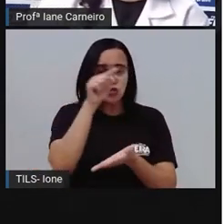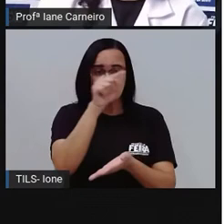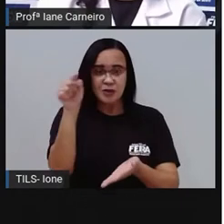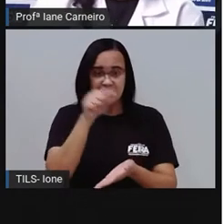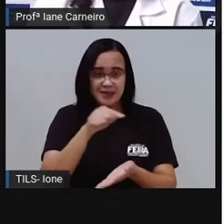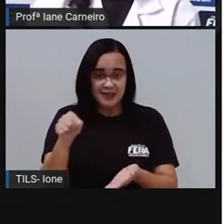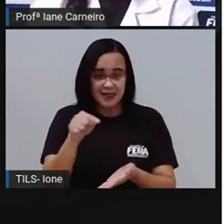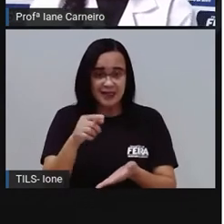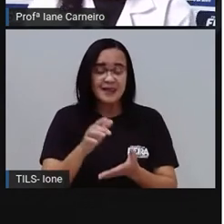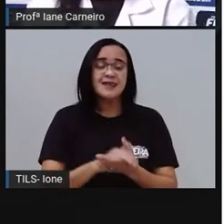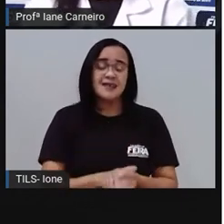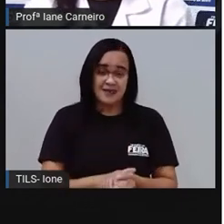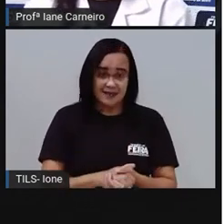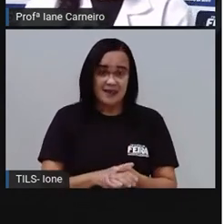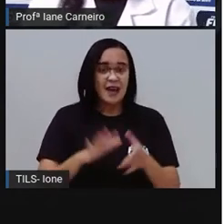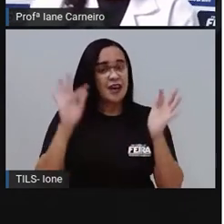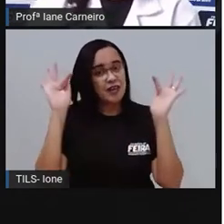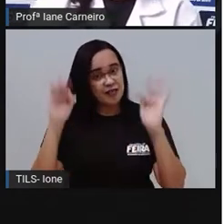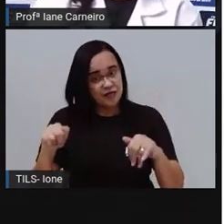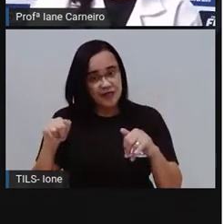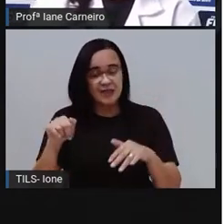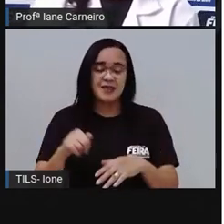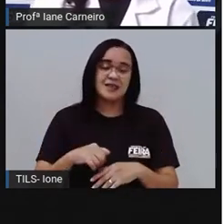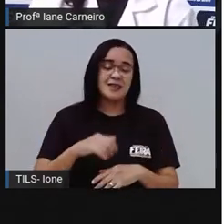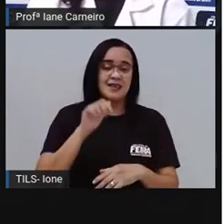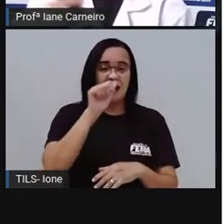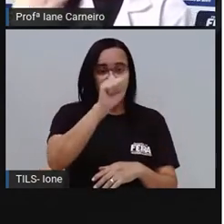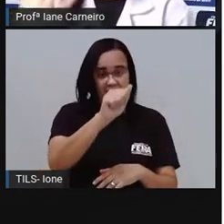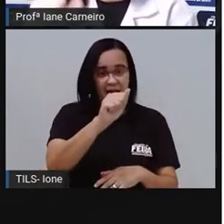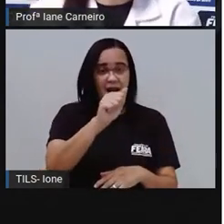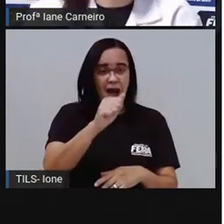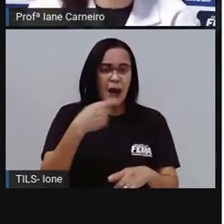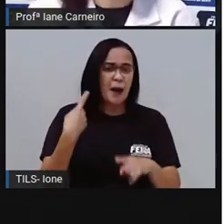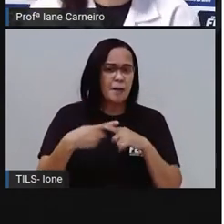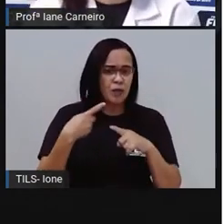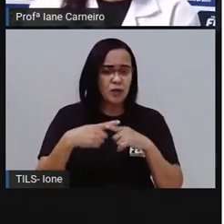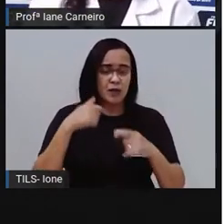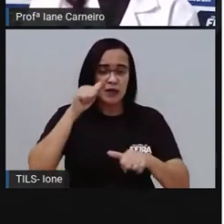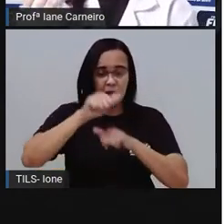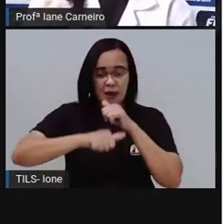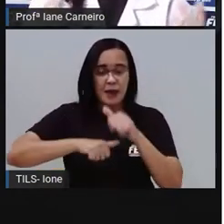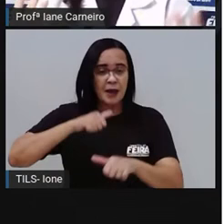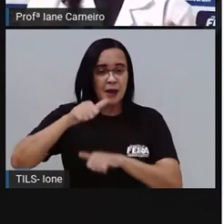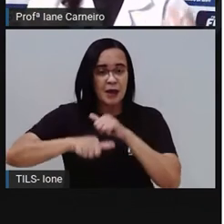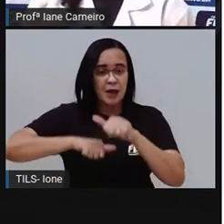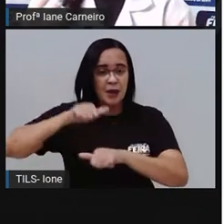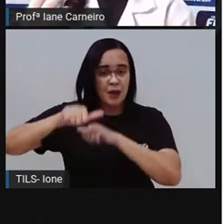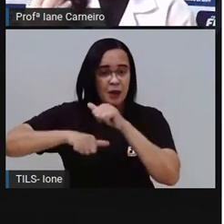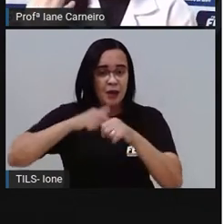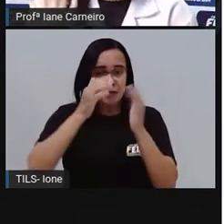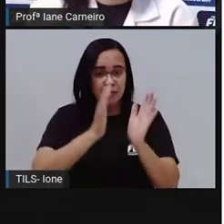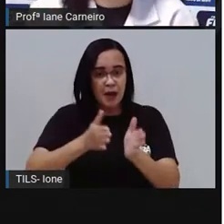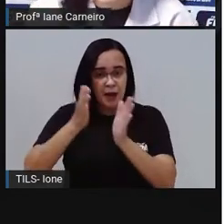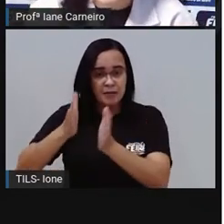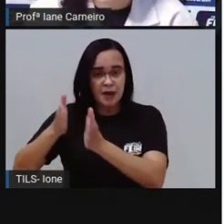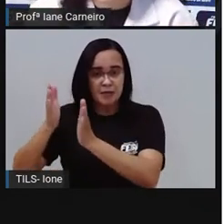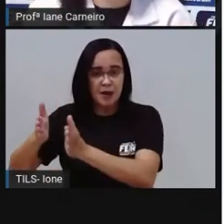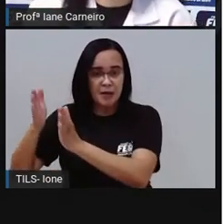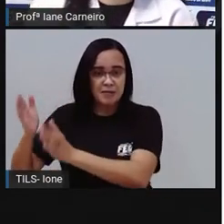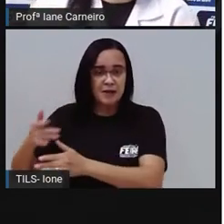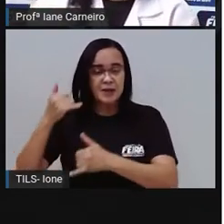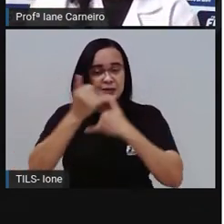letra, que foi a letra A, né? Então ela foi brincando com a ordem das letras. ela foi brincando também com os sons